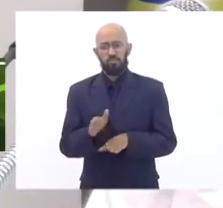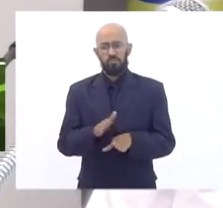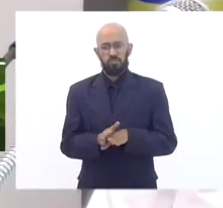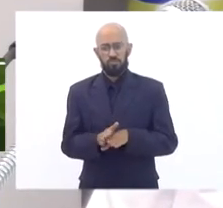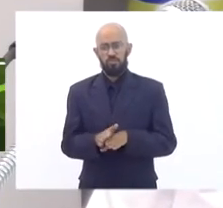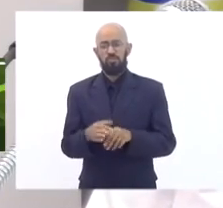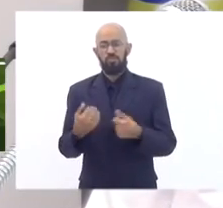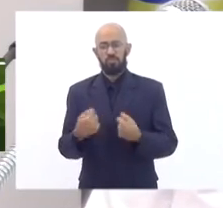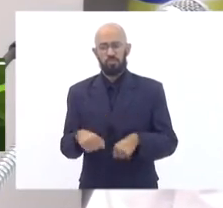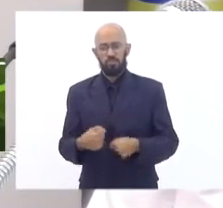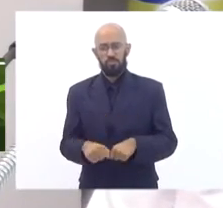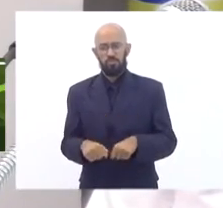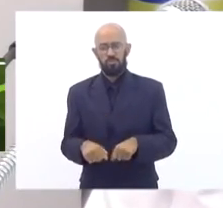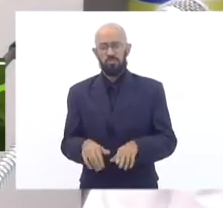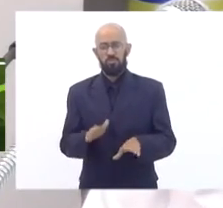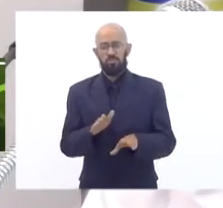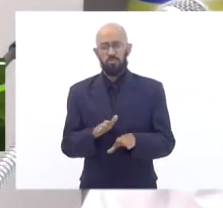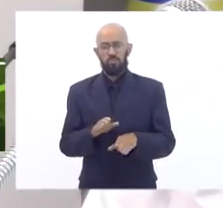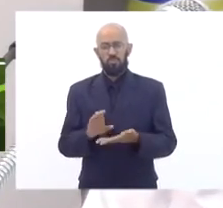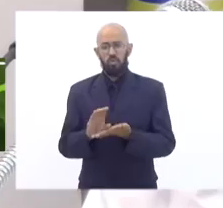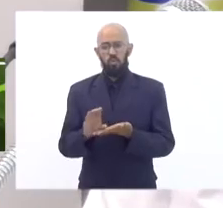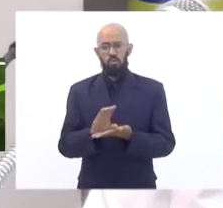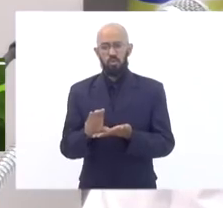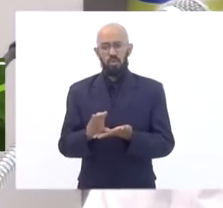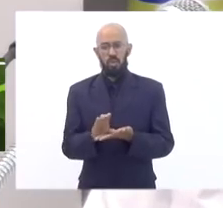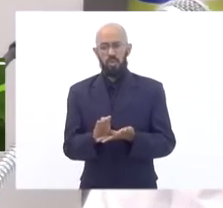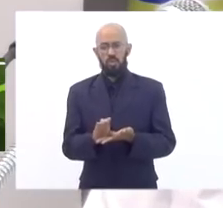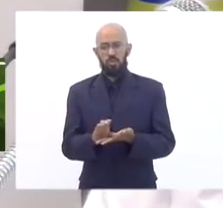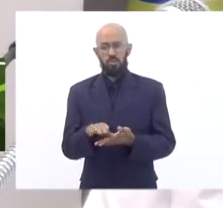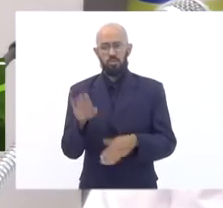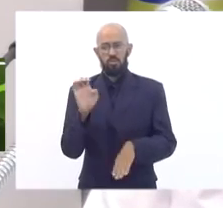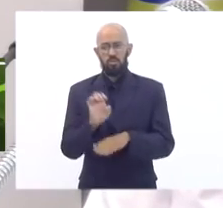Tem que ter um conselho estadual de transportes com a